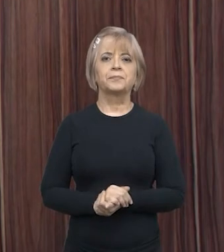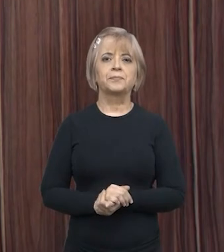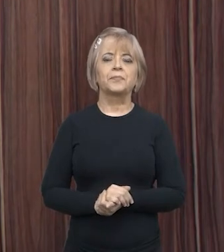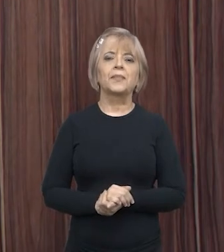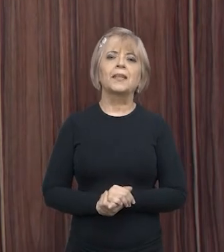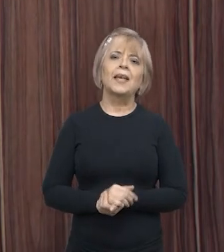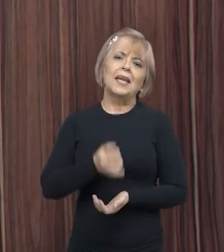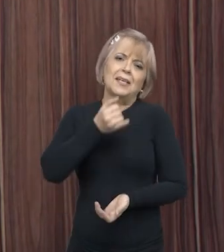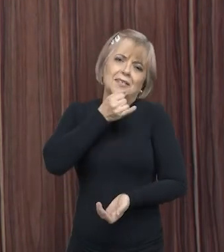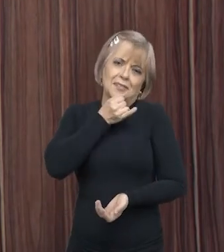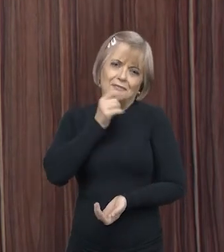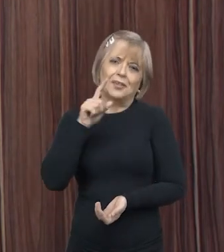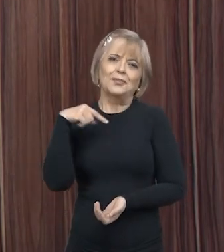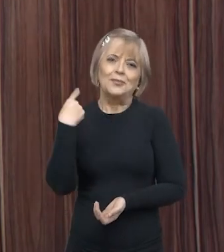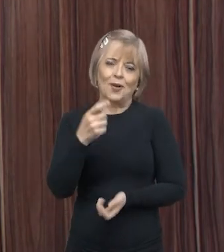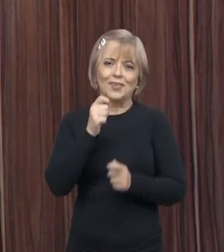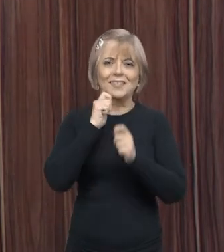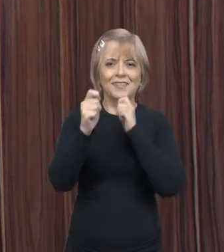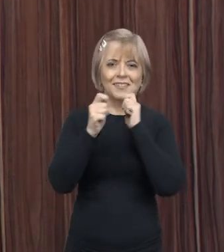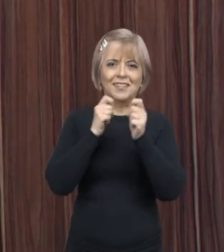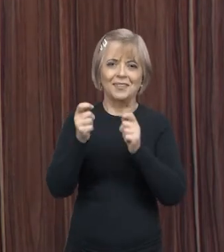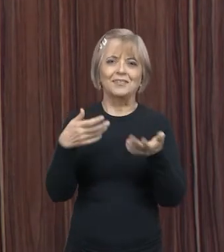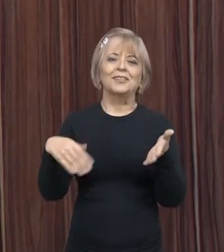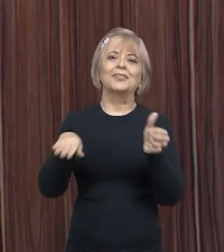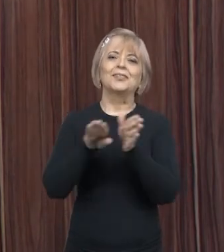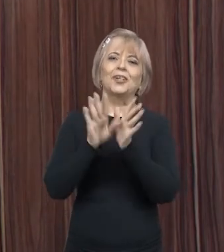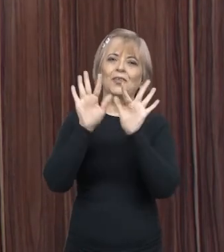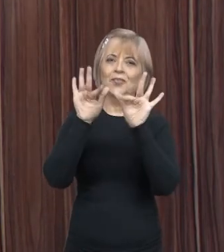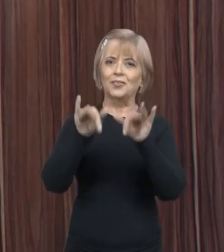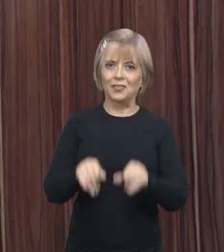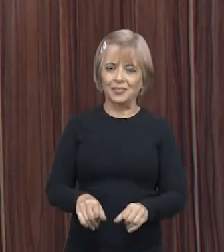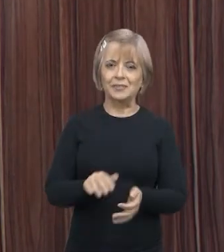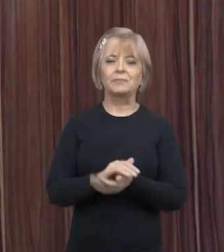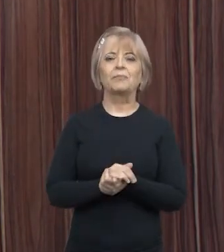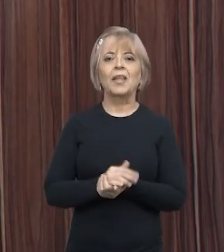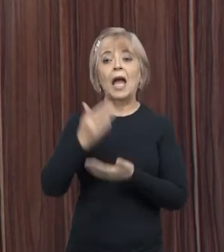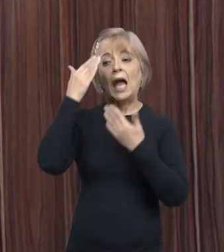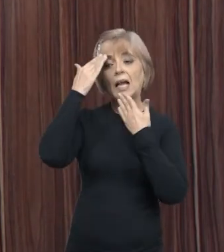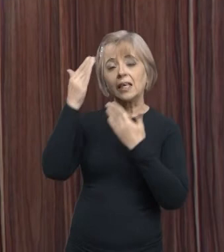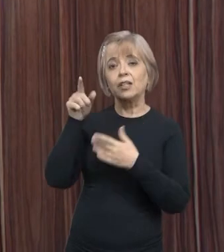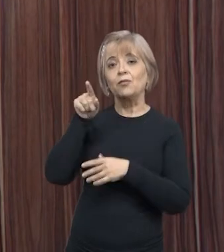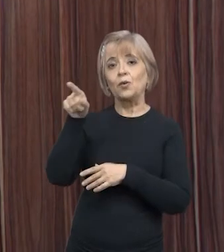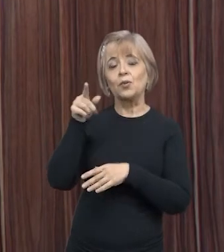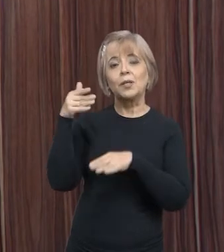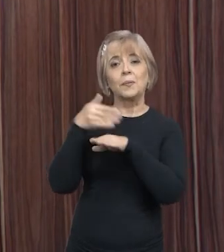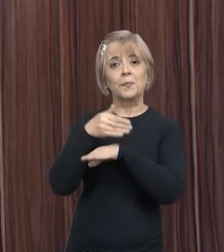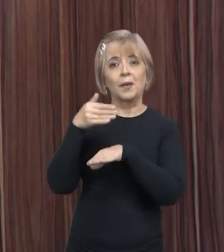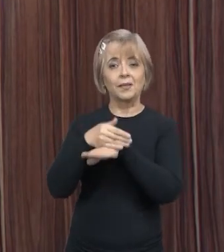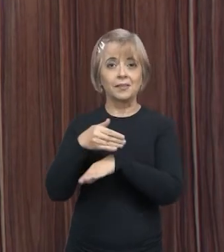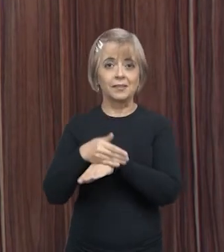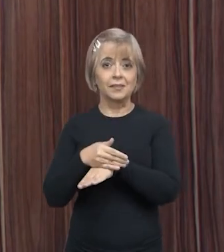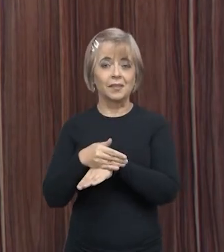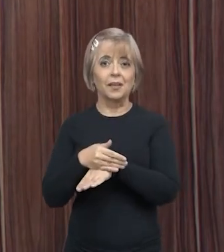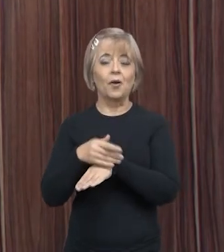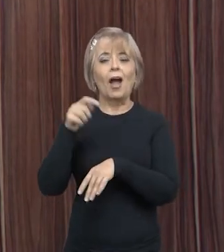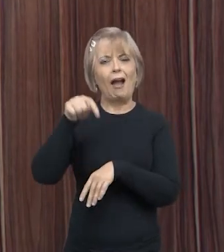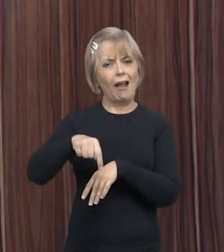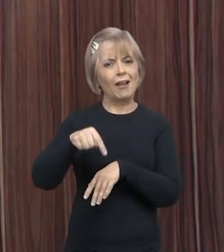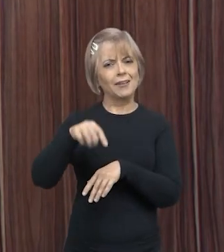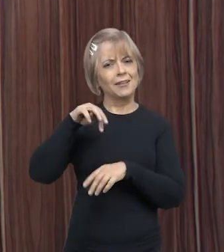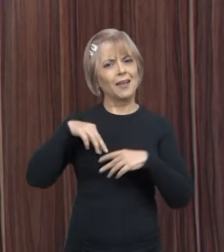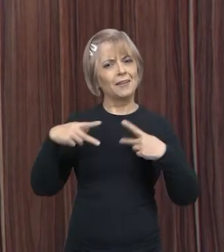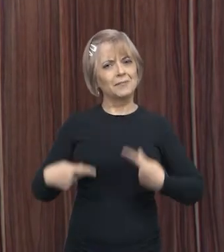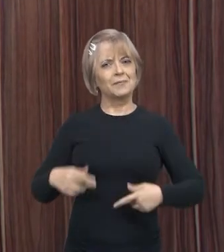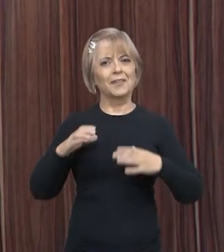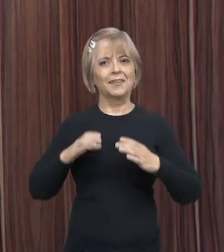Cristiane, infelizmente a nossa entrevista está chegando ao fim. Eu quero agradecer imensamente pela participação, pela participação aqui no nosso